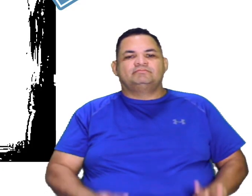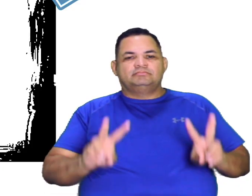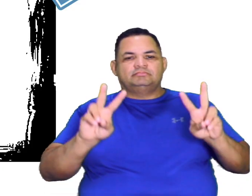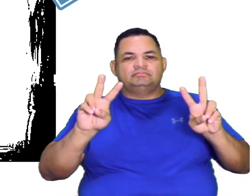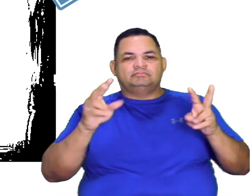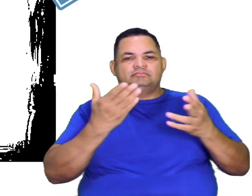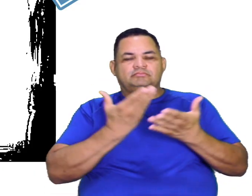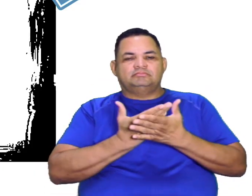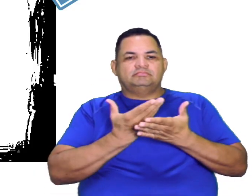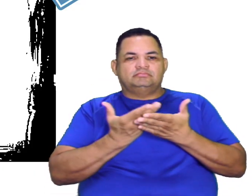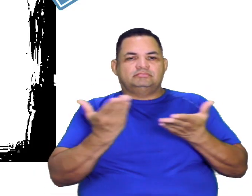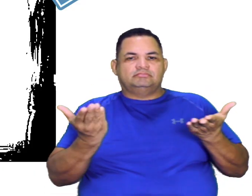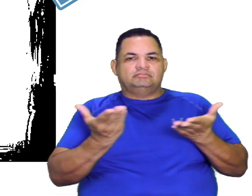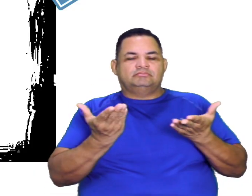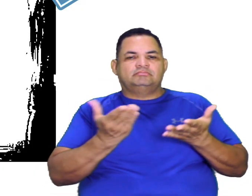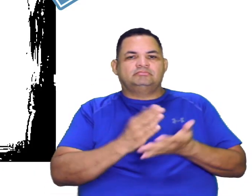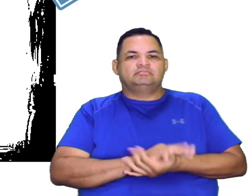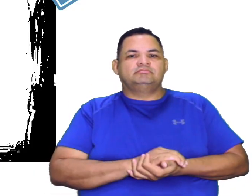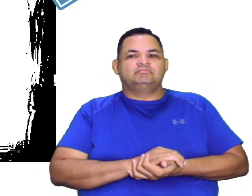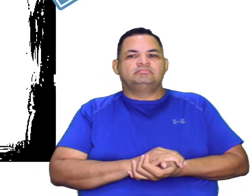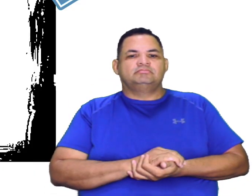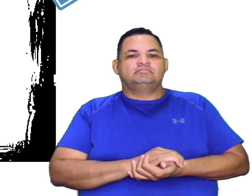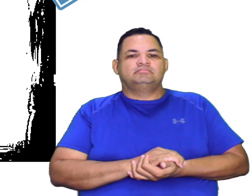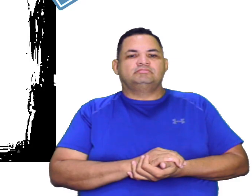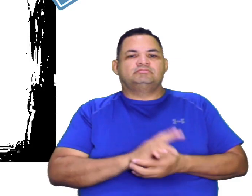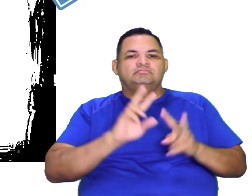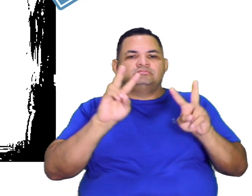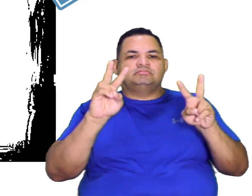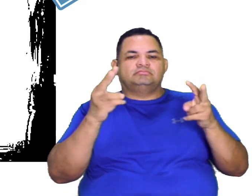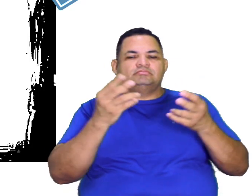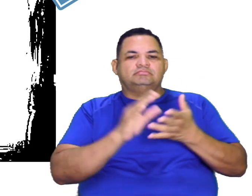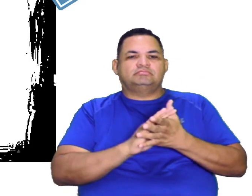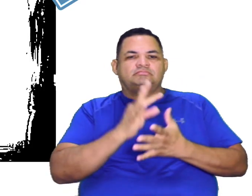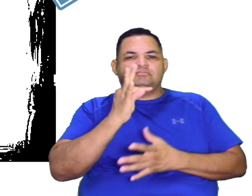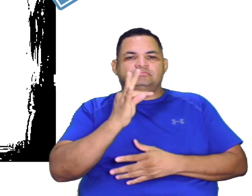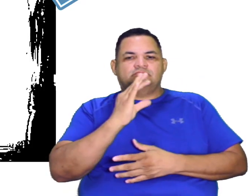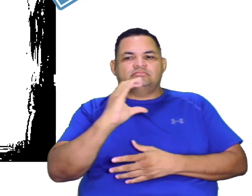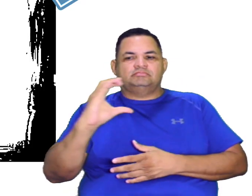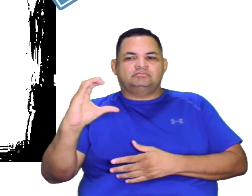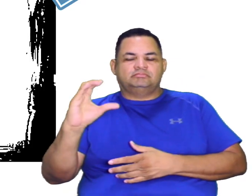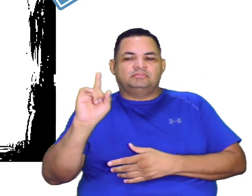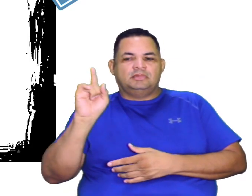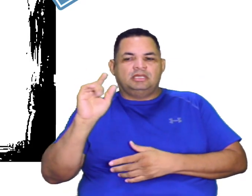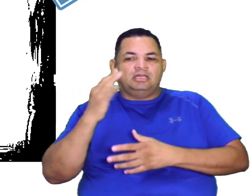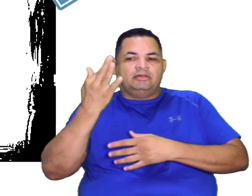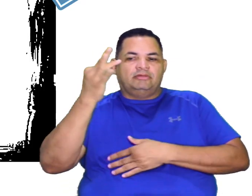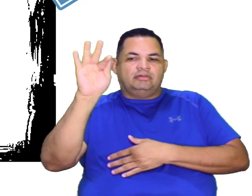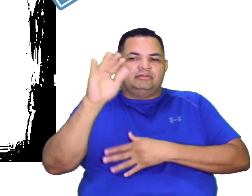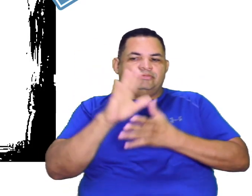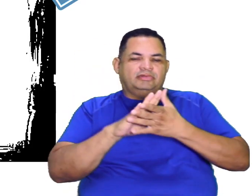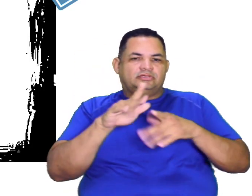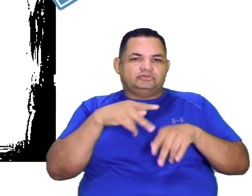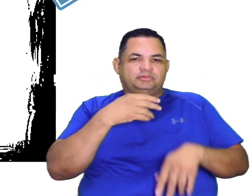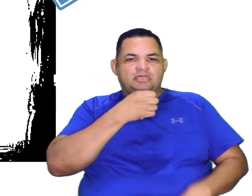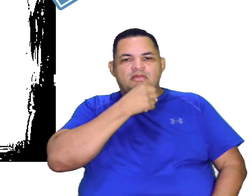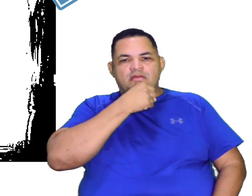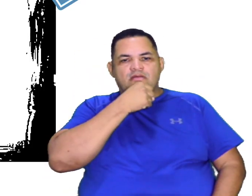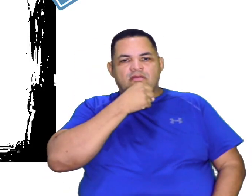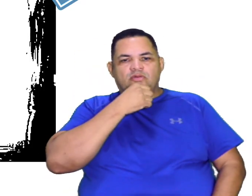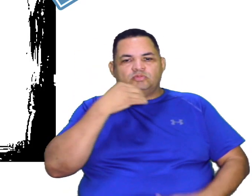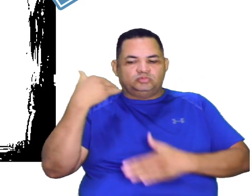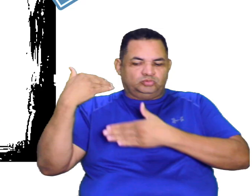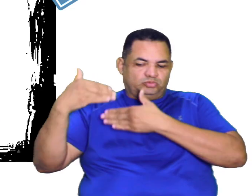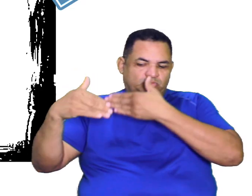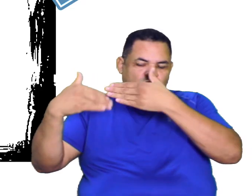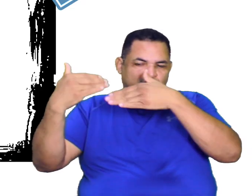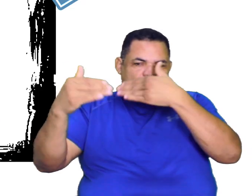temáticas que eu abordei, foi a temática do meu TCC na faculdade, que fala sobre envelhecimento, né? Eu